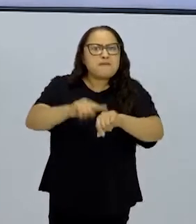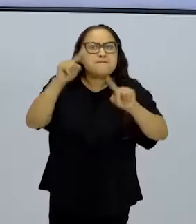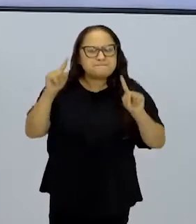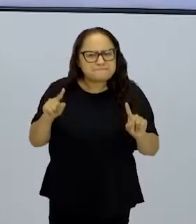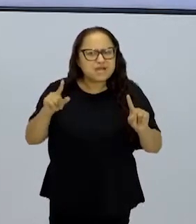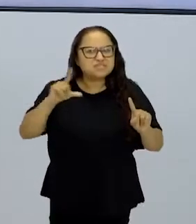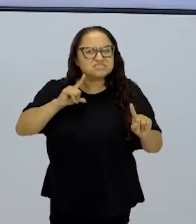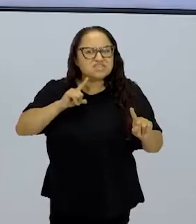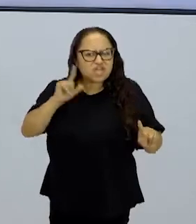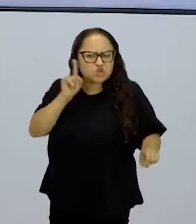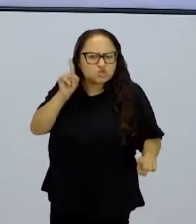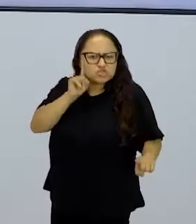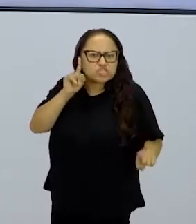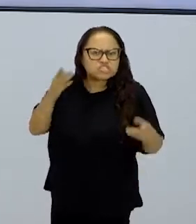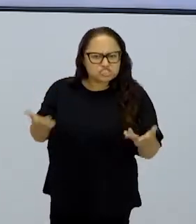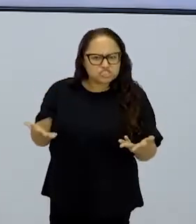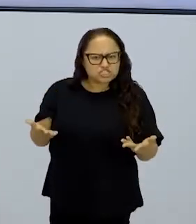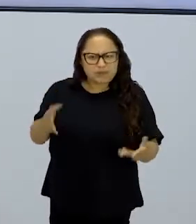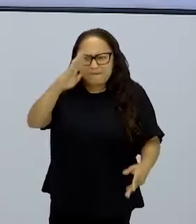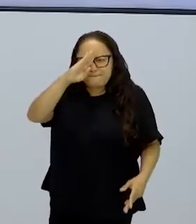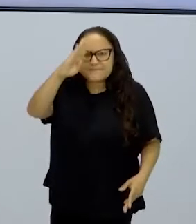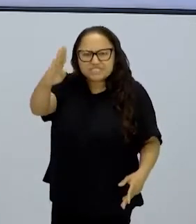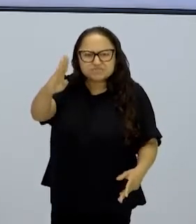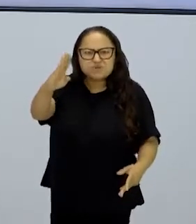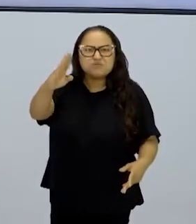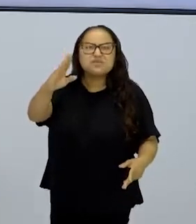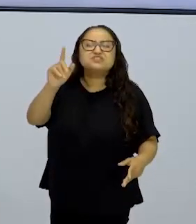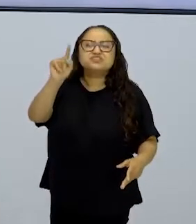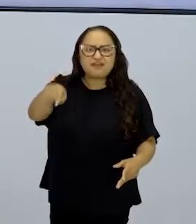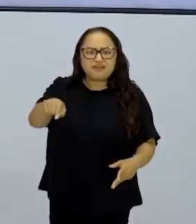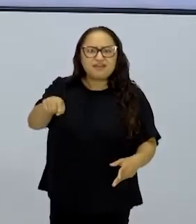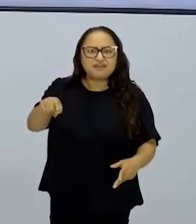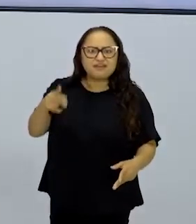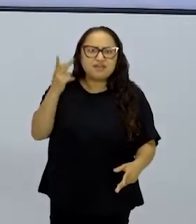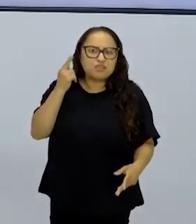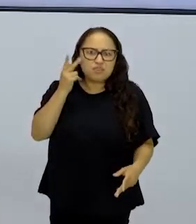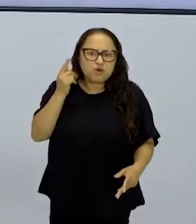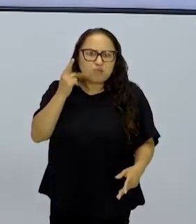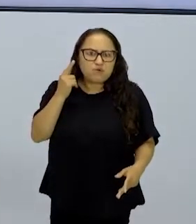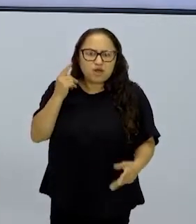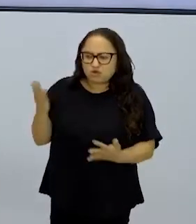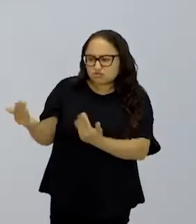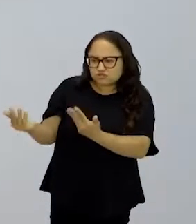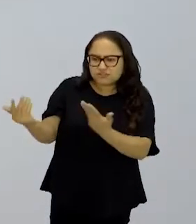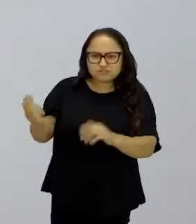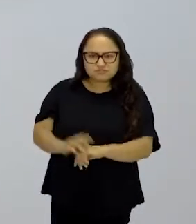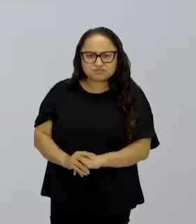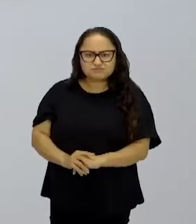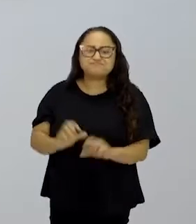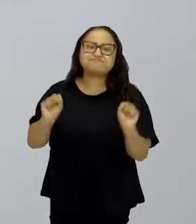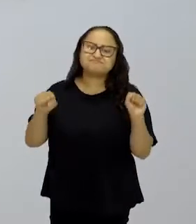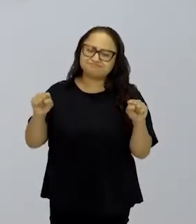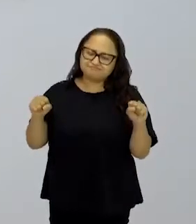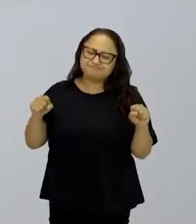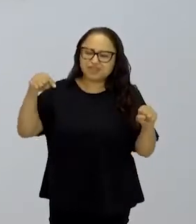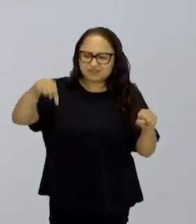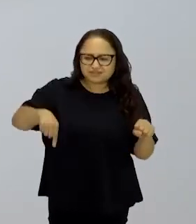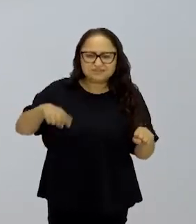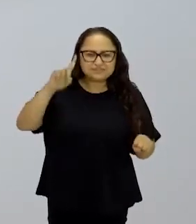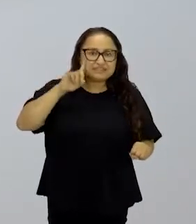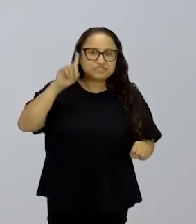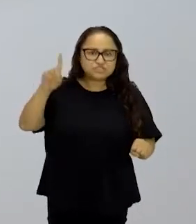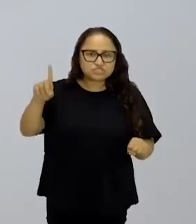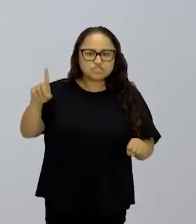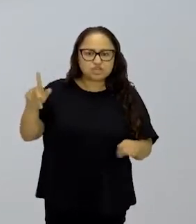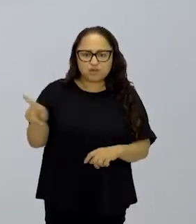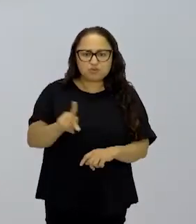nosso cotidiano, né? E que principalmente, normalmente, é a cara da juventude. Exatamente, Fabi. Esses dias, né, uma professora,